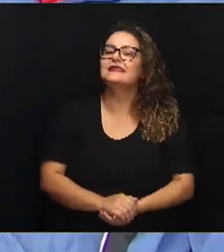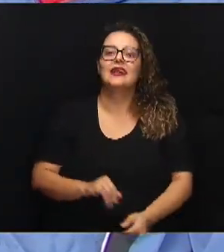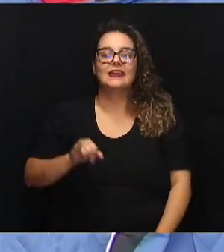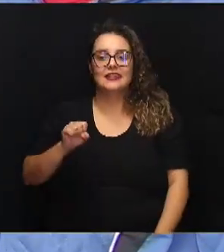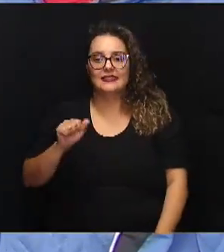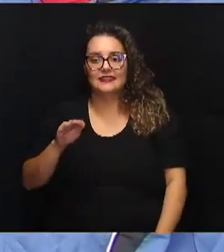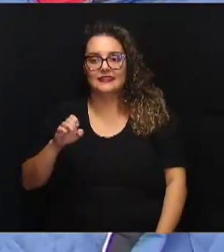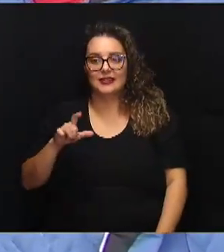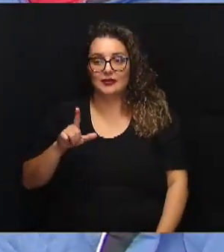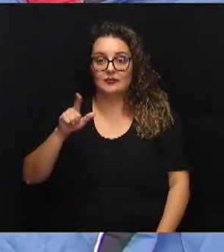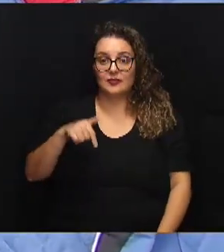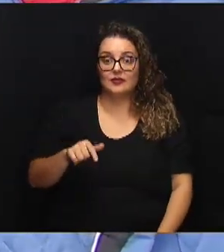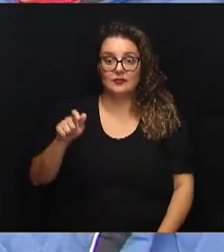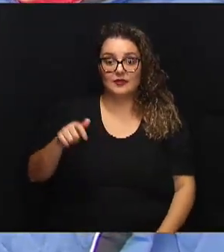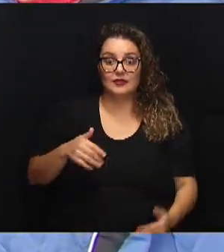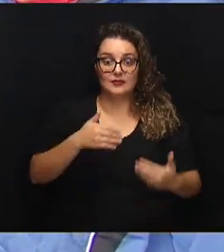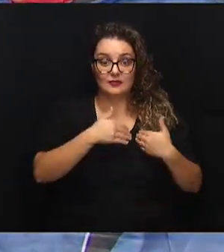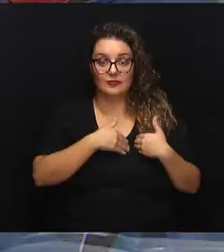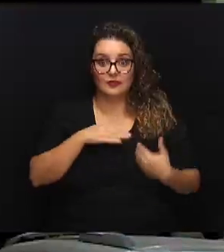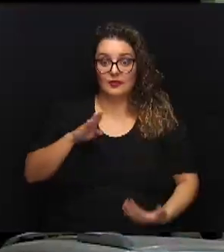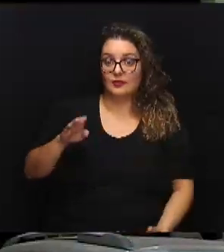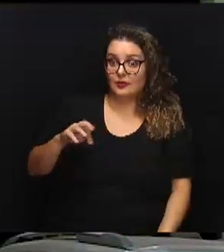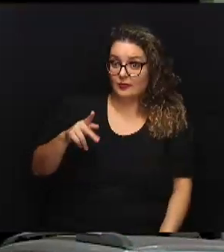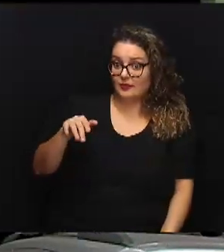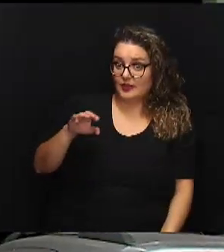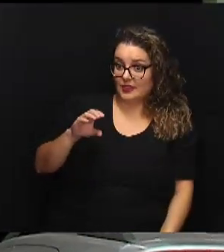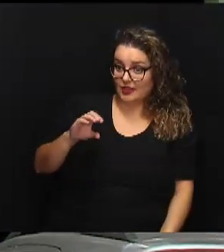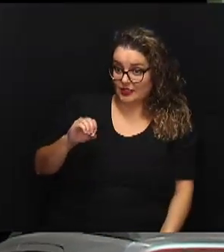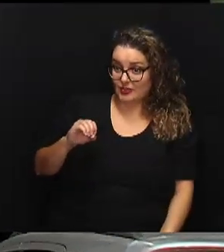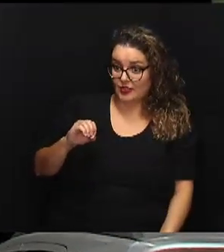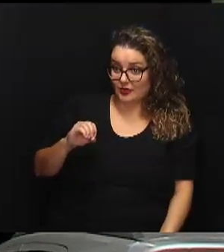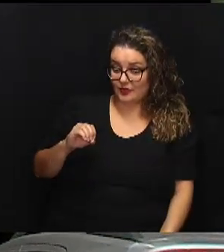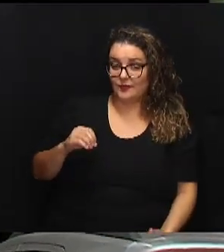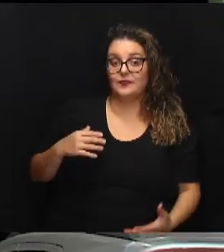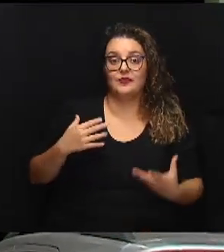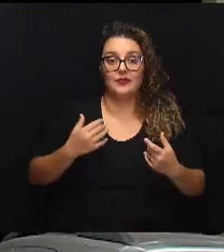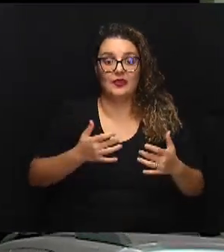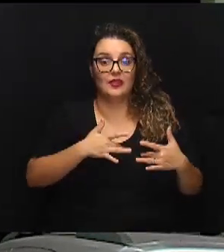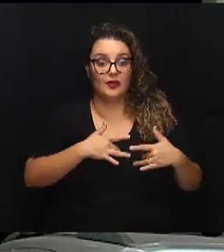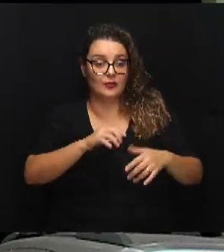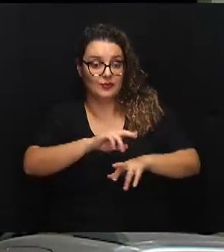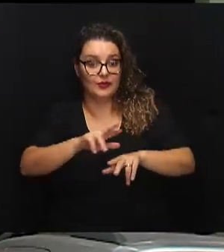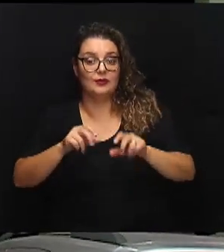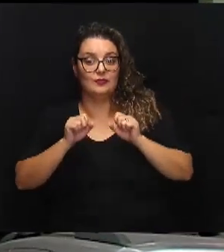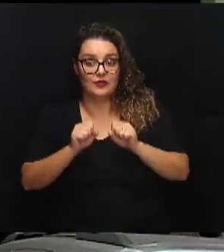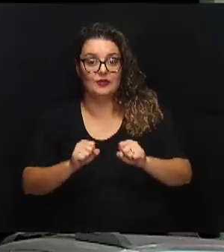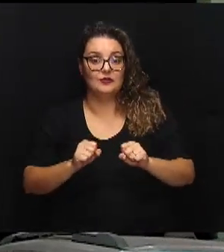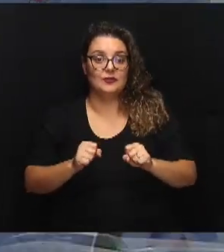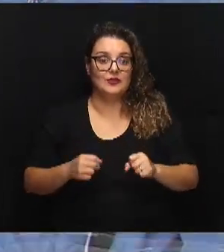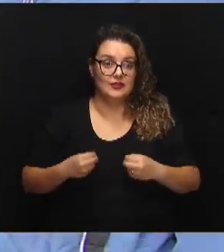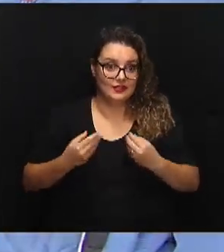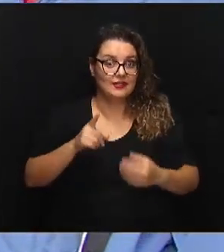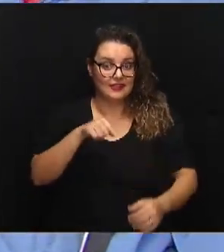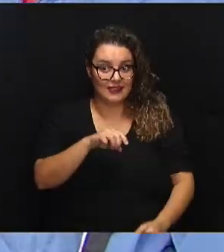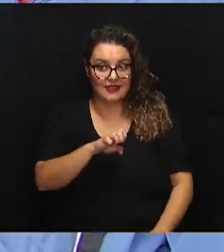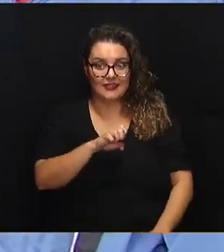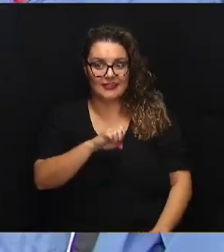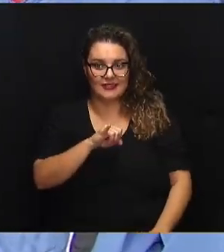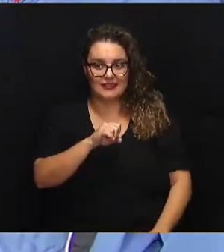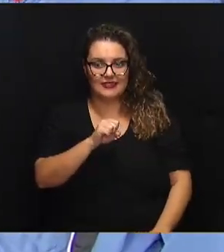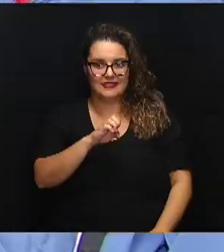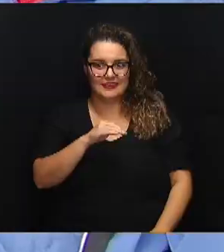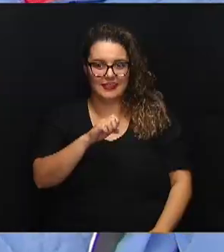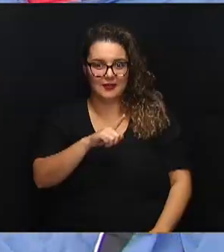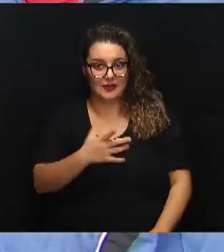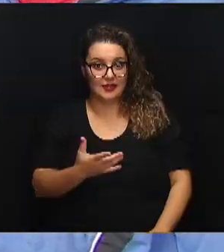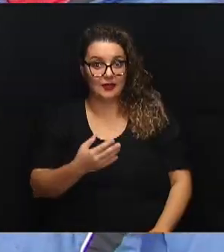é a pessoa responsável por esse brechó, que a gente está vendo que recebe bastante doação, mas pode mandar mais, né, Isabel? E como é que